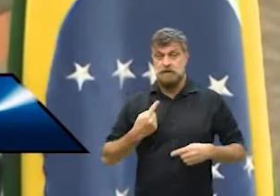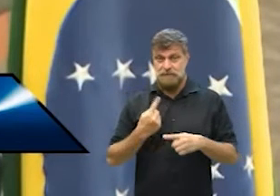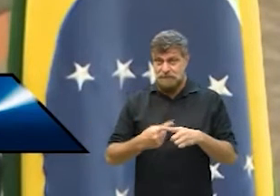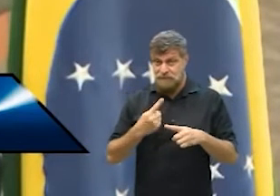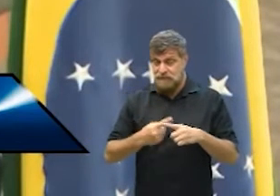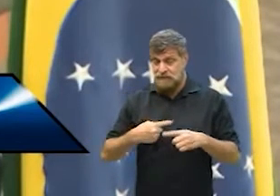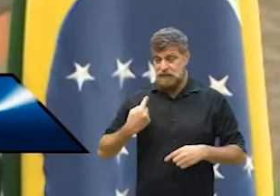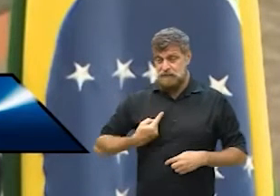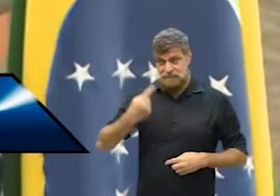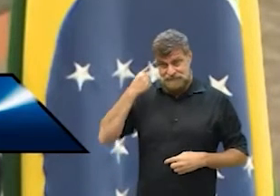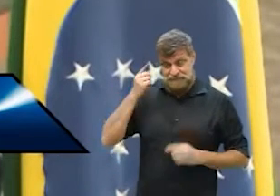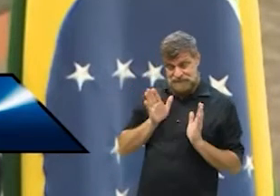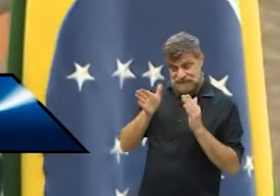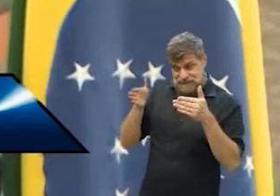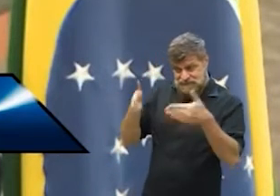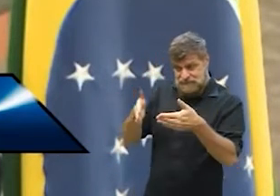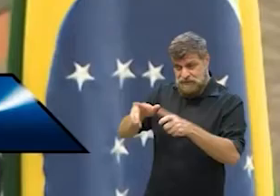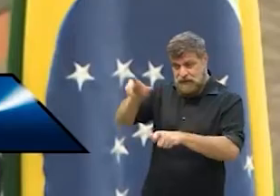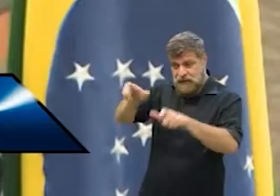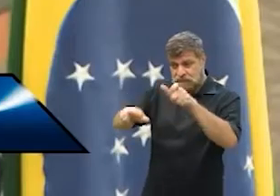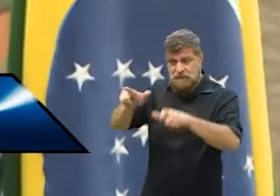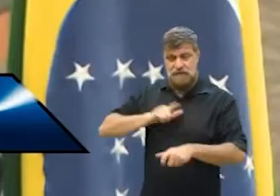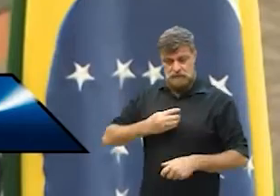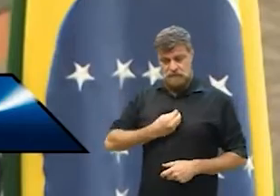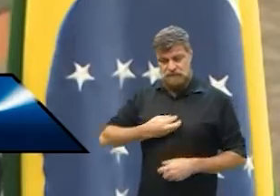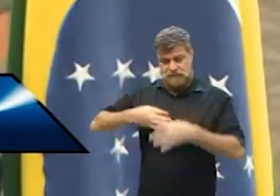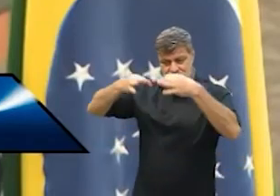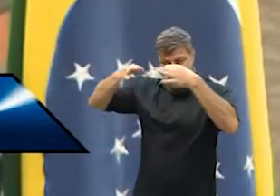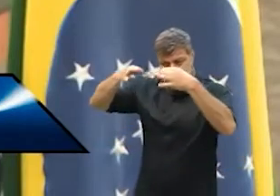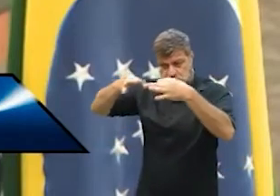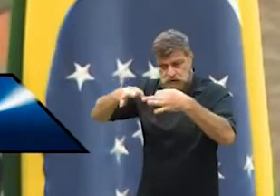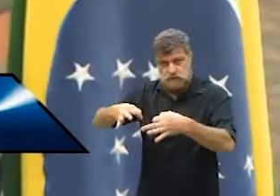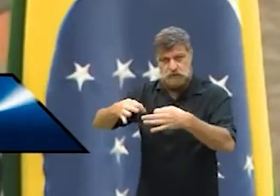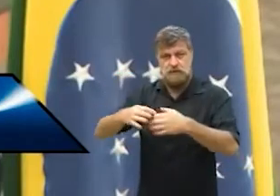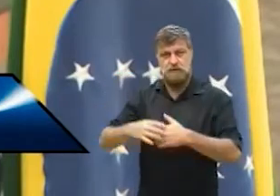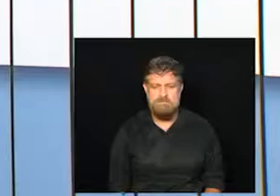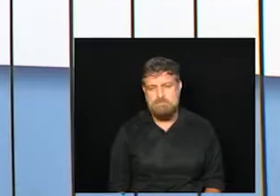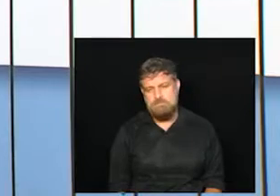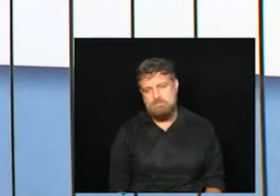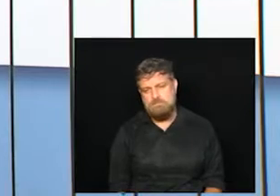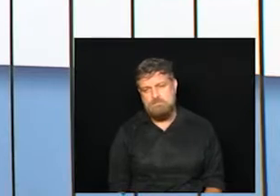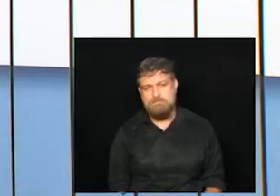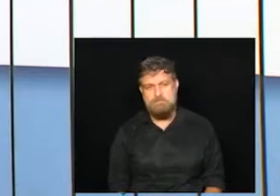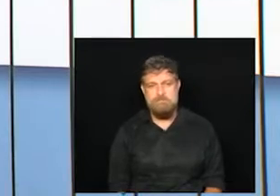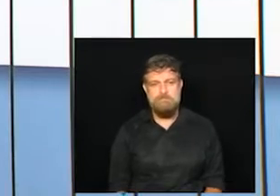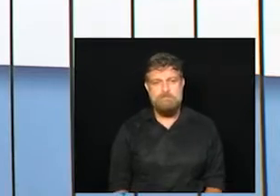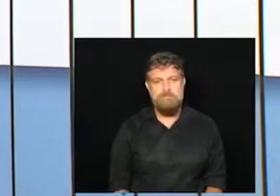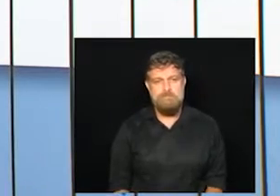pensar sempre que as pessoas precisam ter uma dignidade de viver.